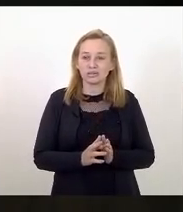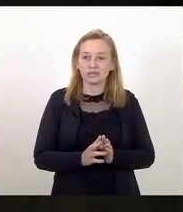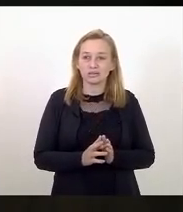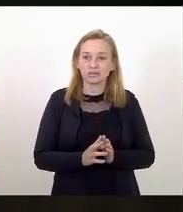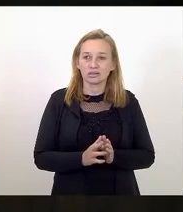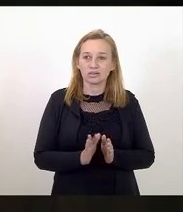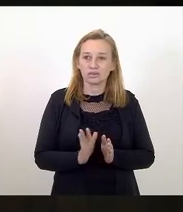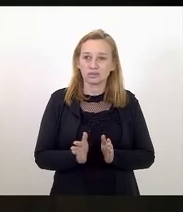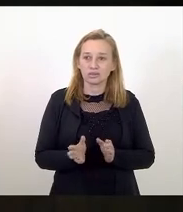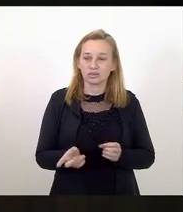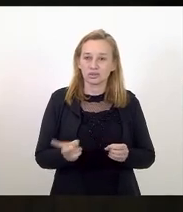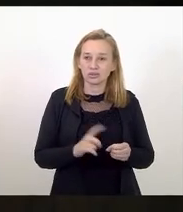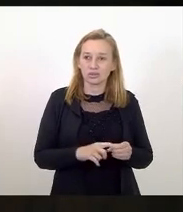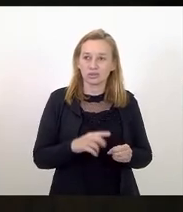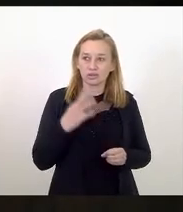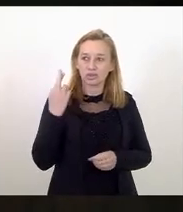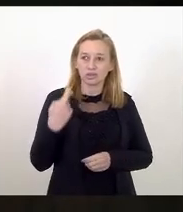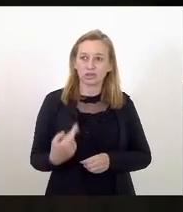Já volto no da Renata.